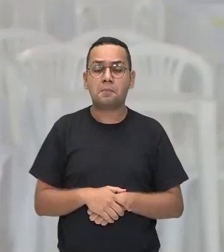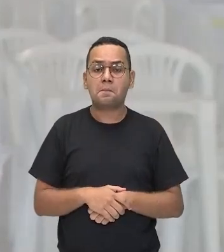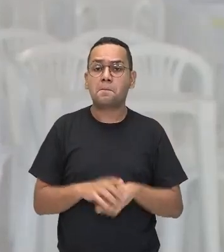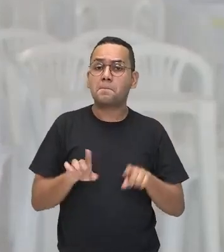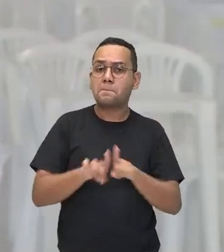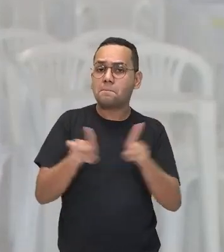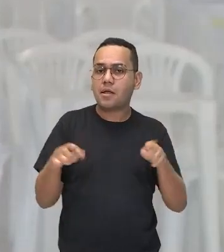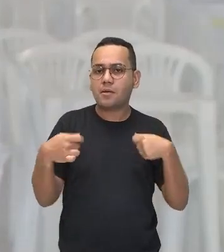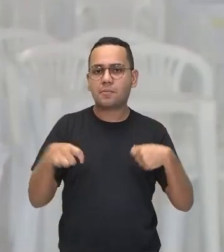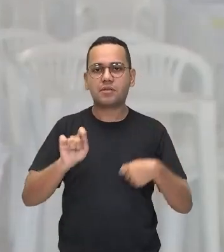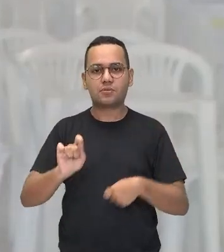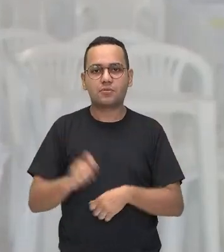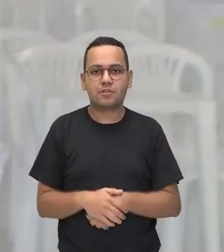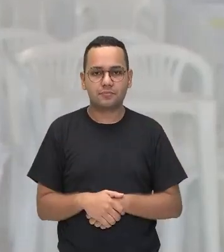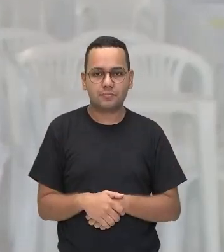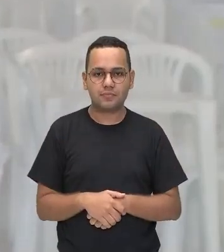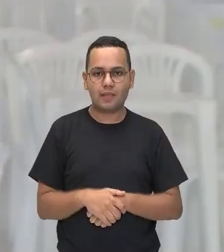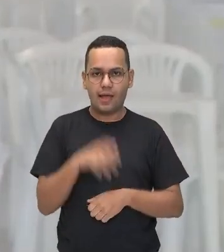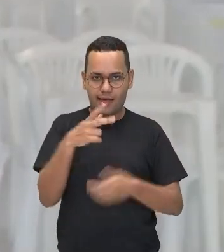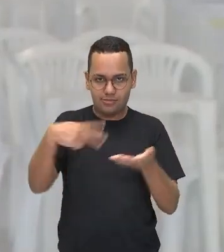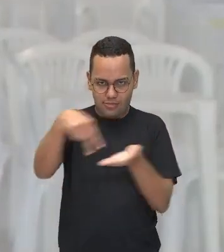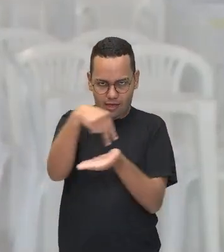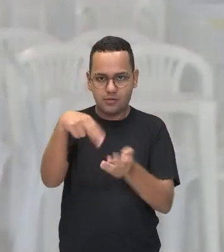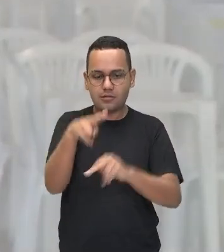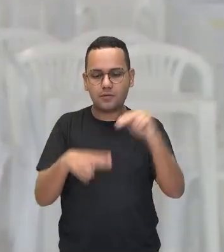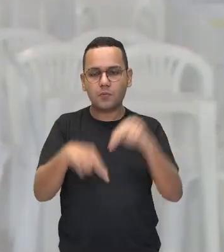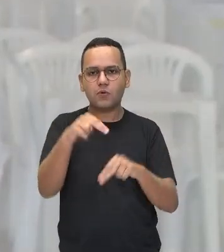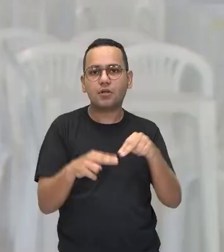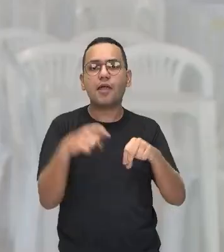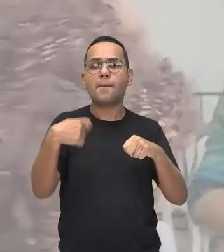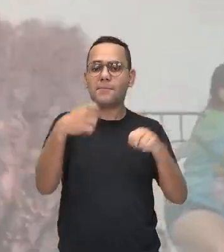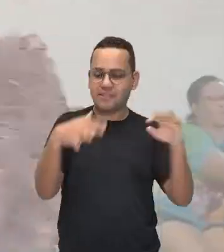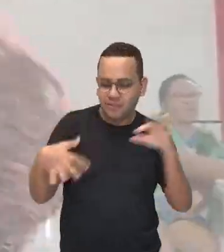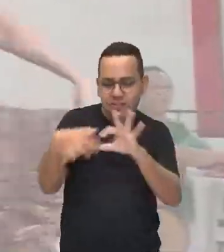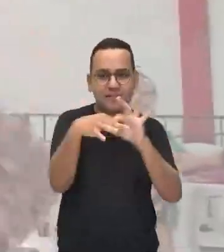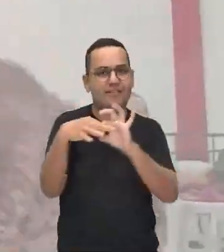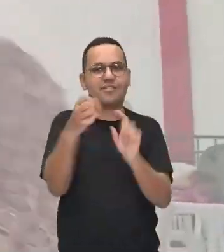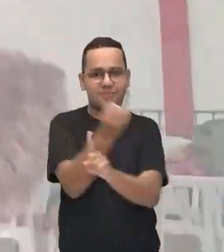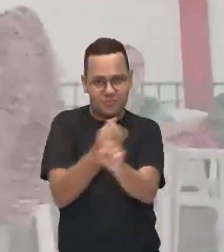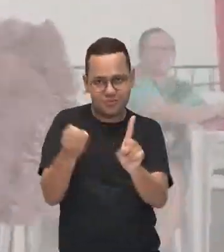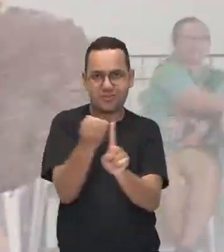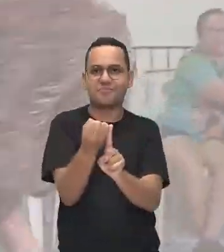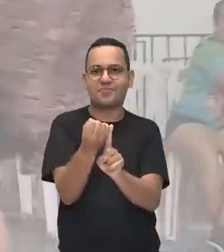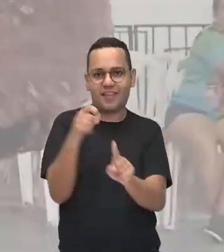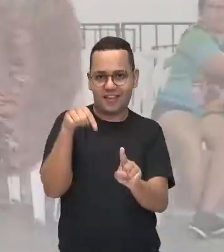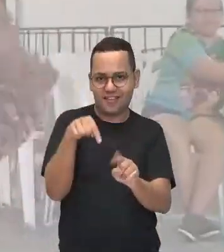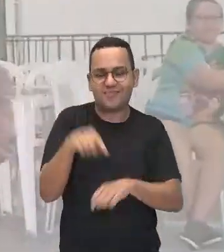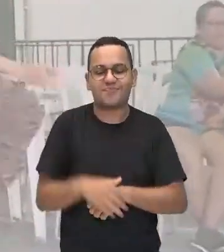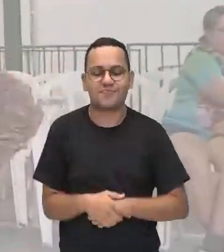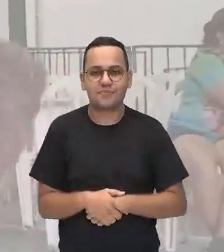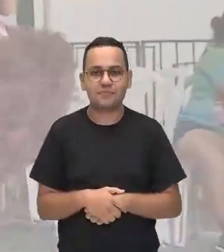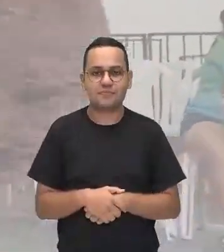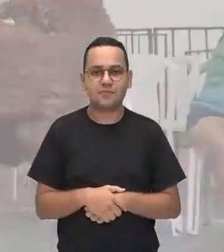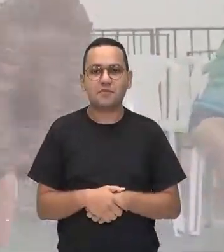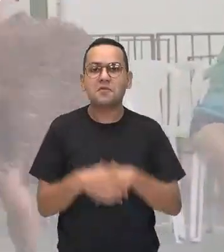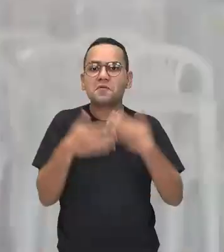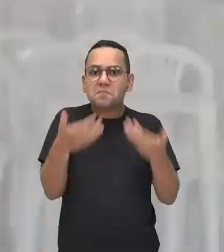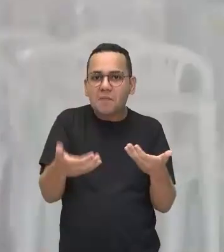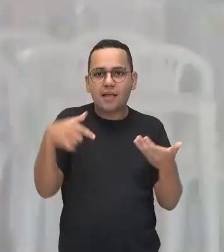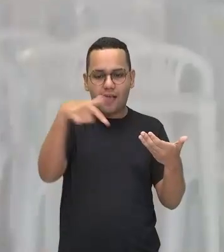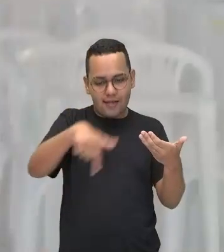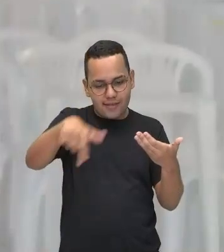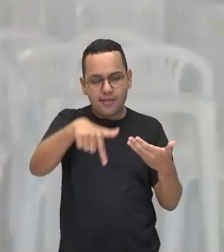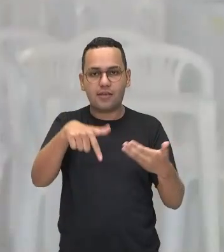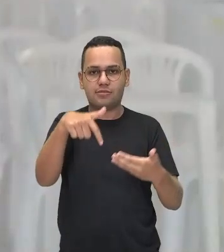as quadrilhas também precisam de envolvimento social. E é no meio das quadrilhas que elas encontram oportunidades